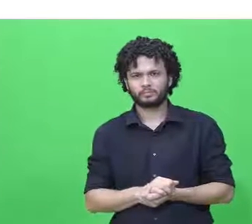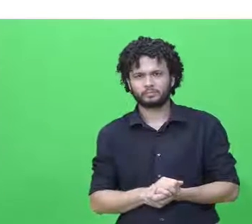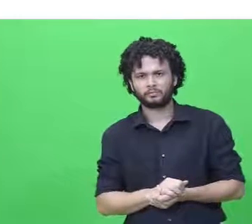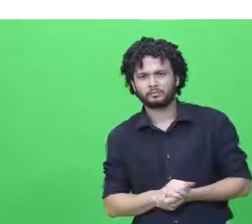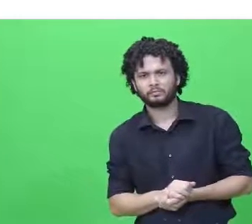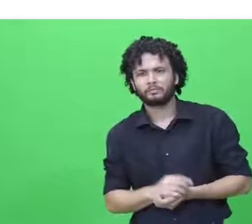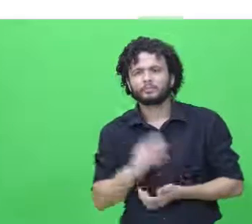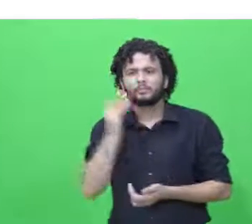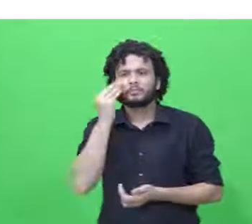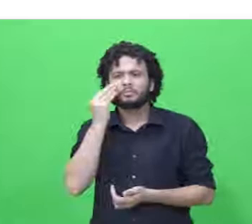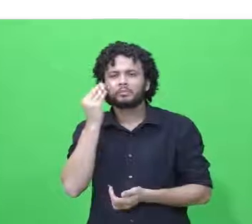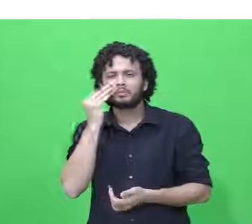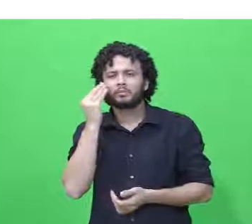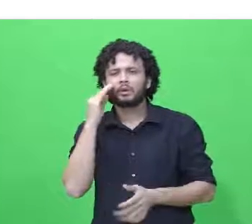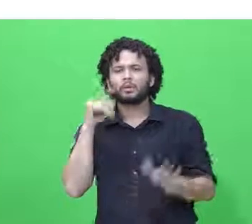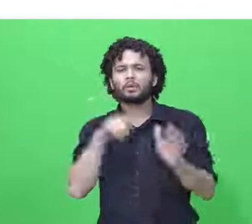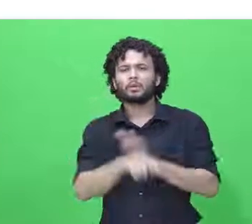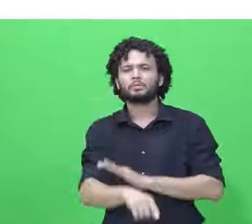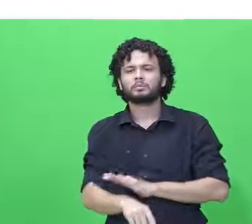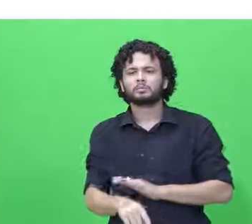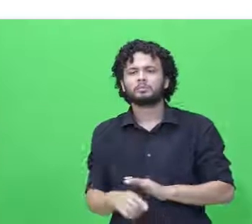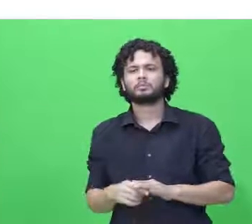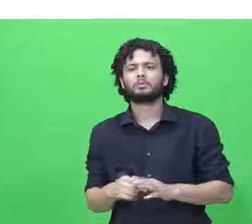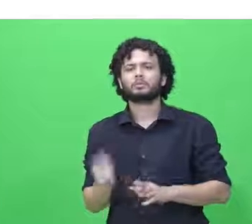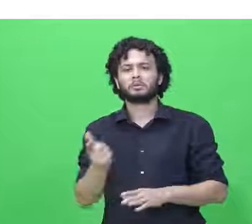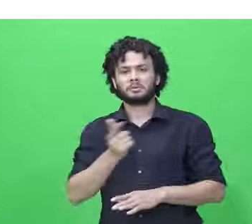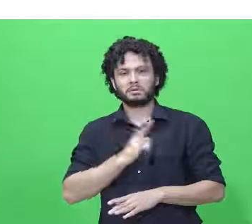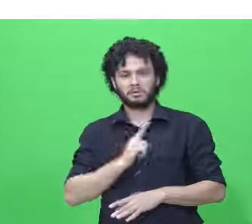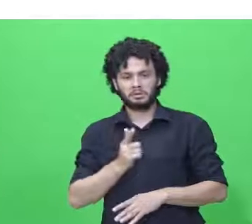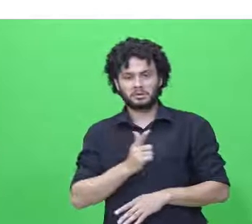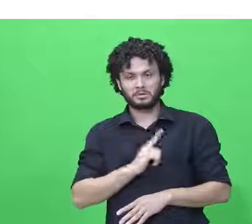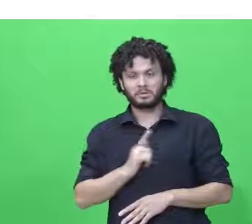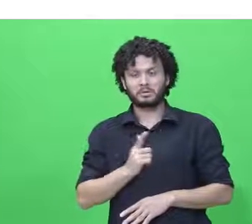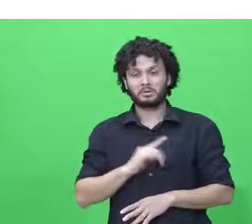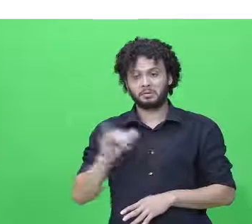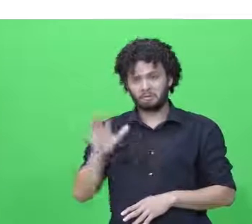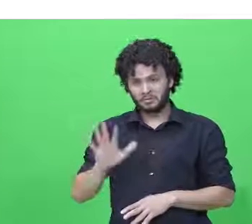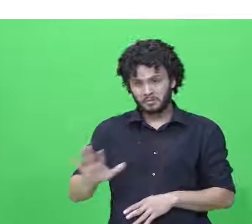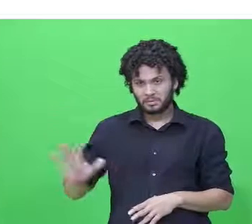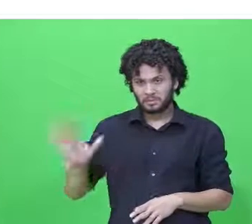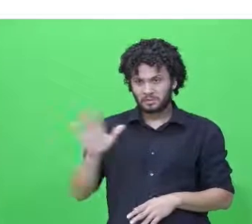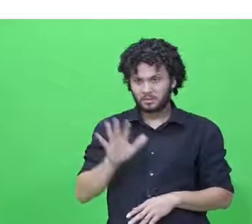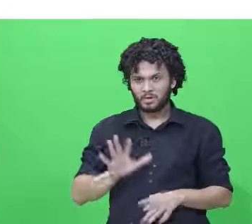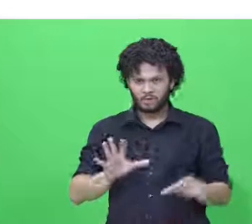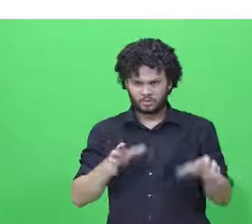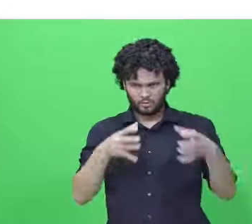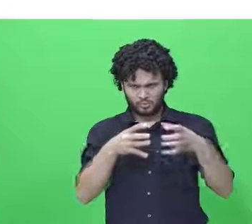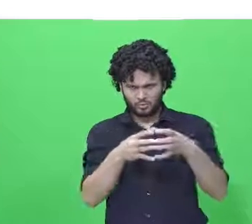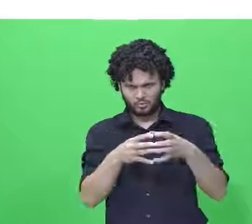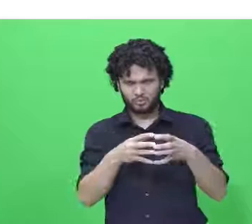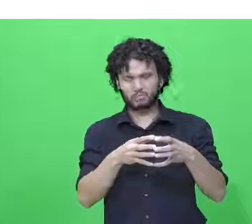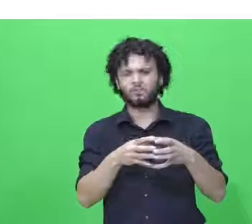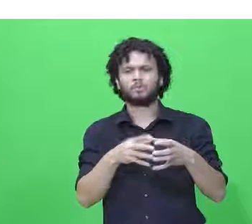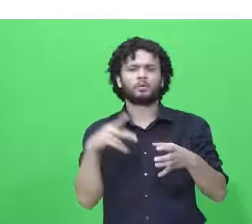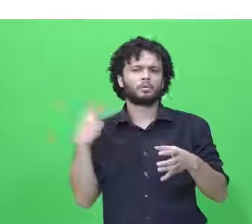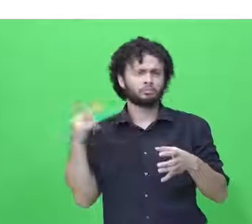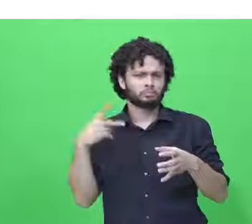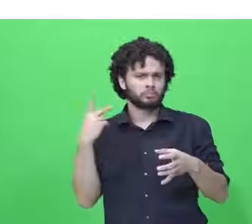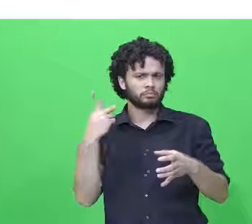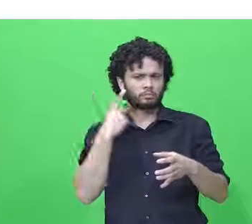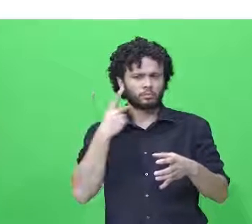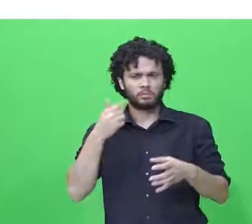Olha só, a questão diz o seguinte, né? Temos então a imagem, elaborado pelos partidários da Revolução Constitucionalista